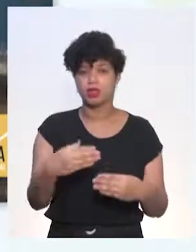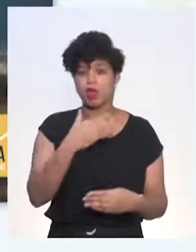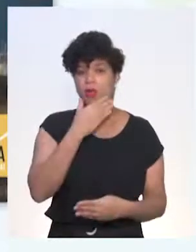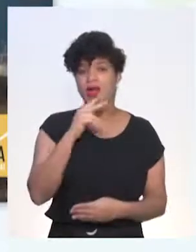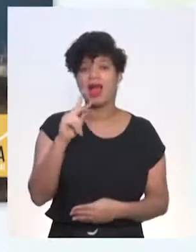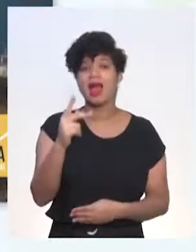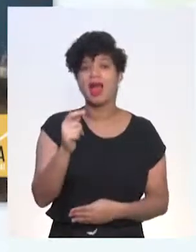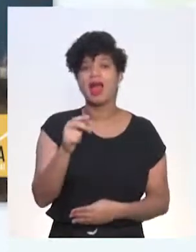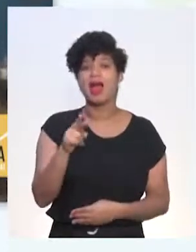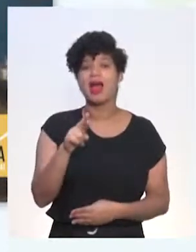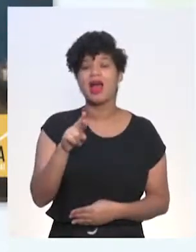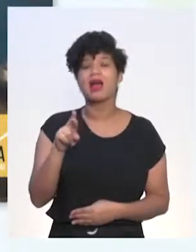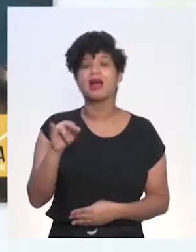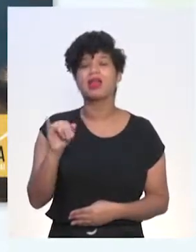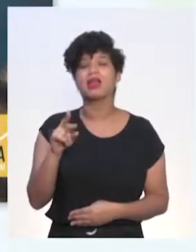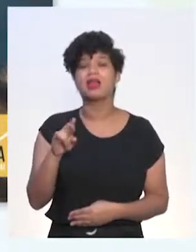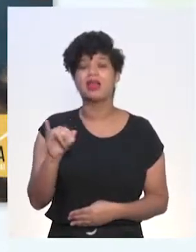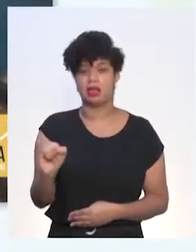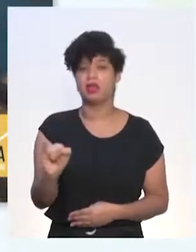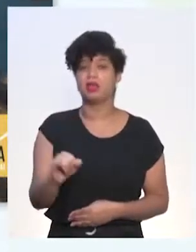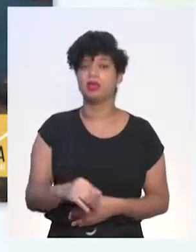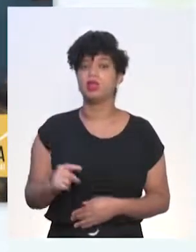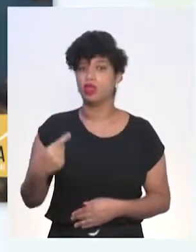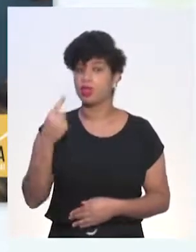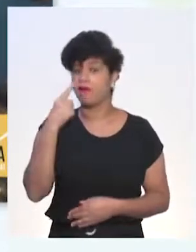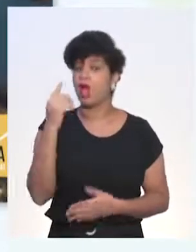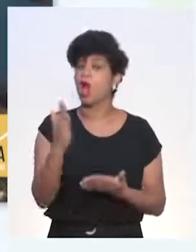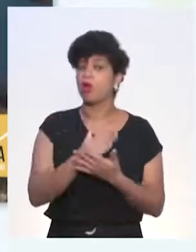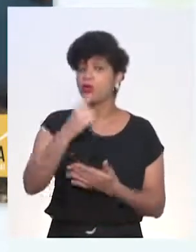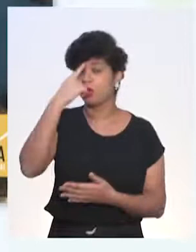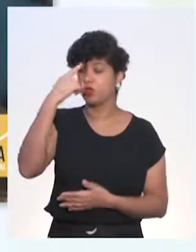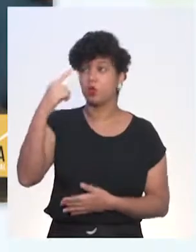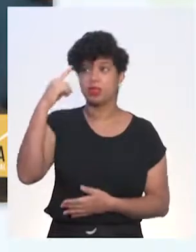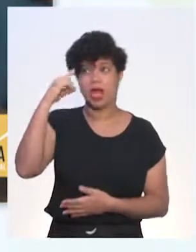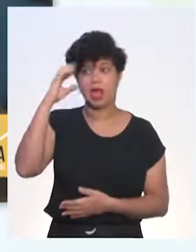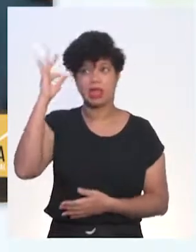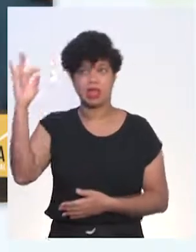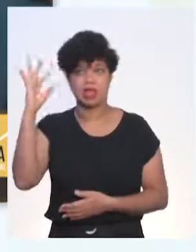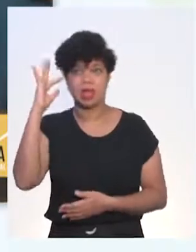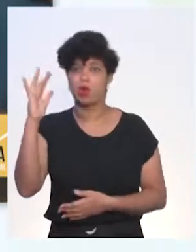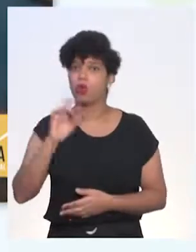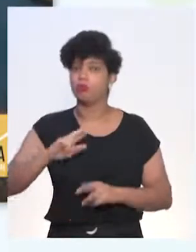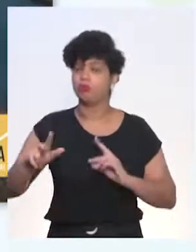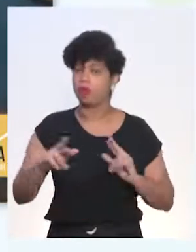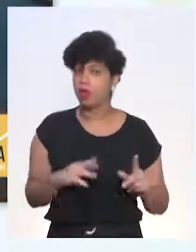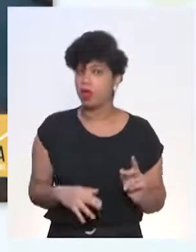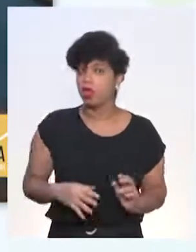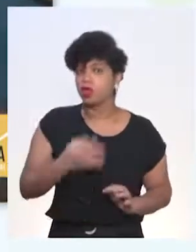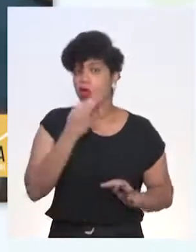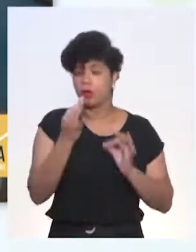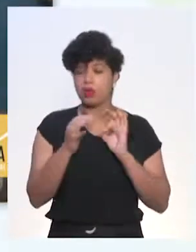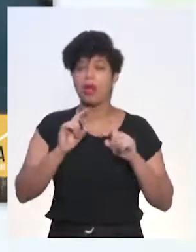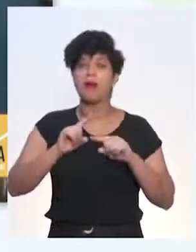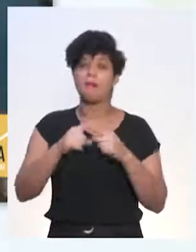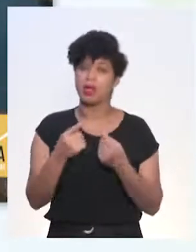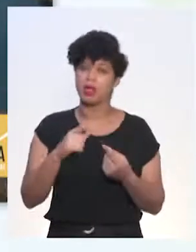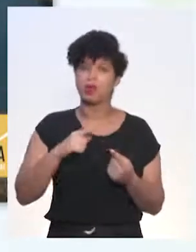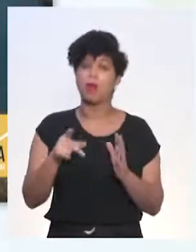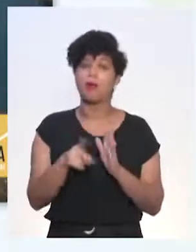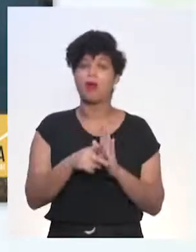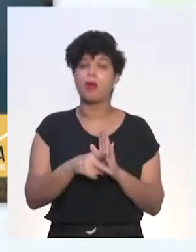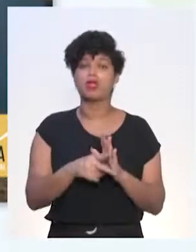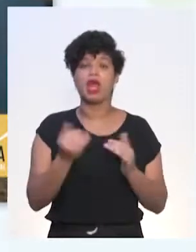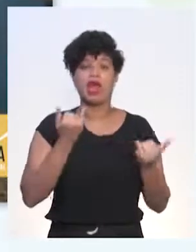Hariri. Então, a gente vê muitas teorias, muitos boatos, né? Mas o que consta